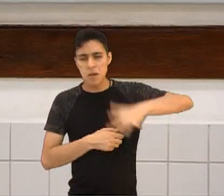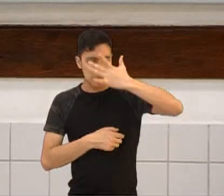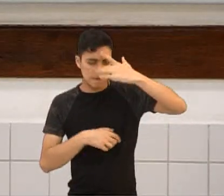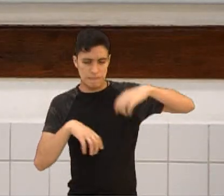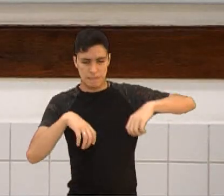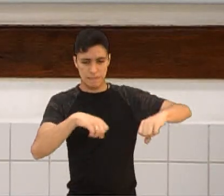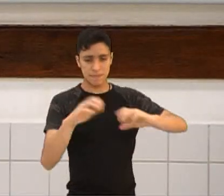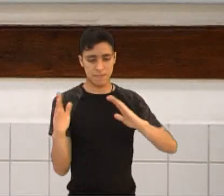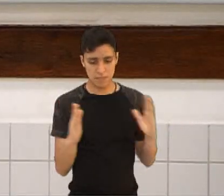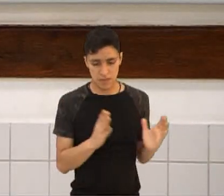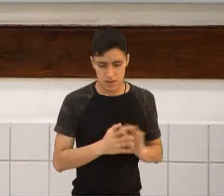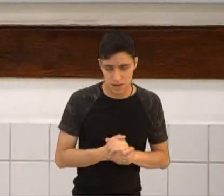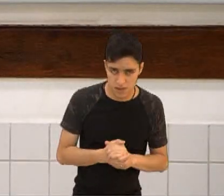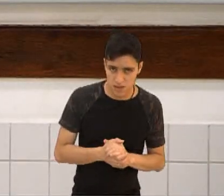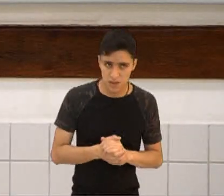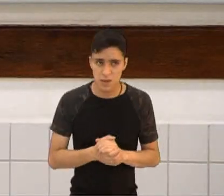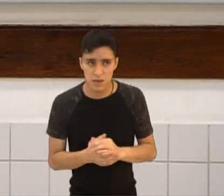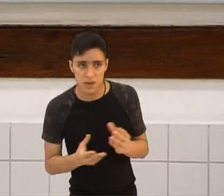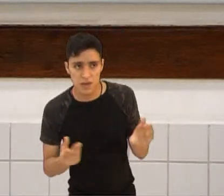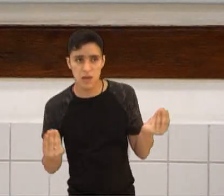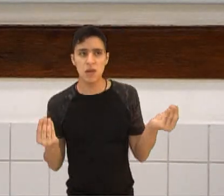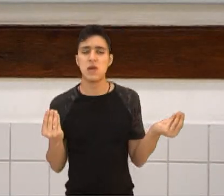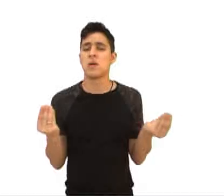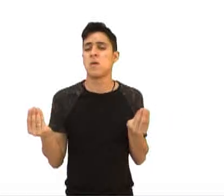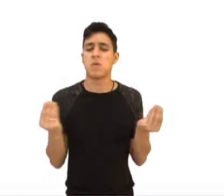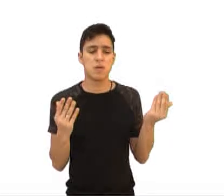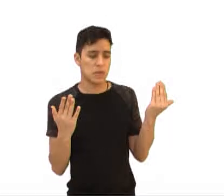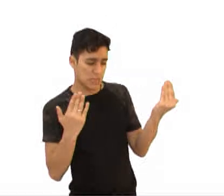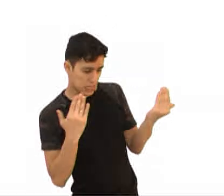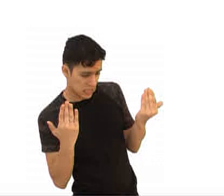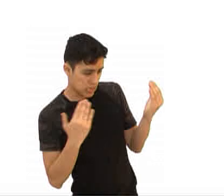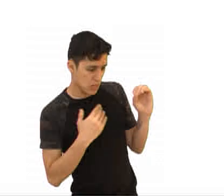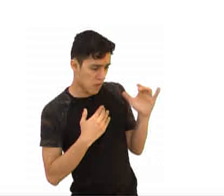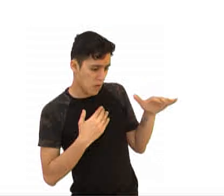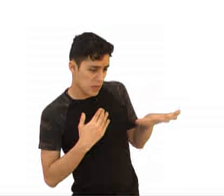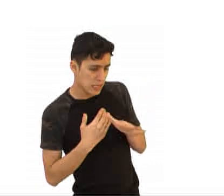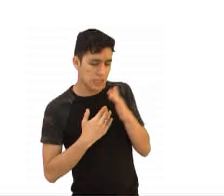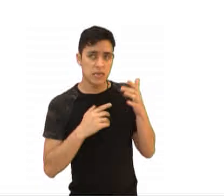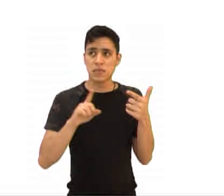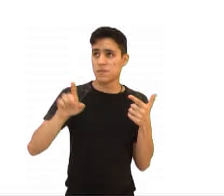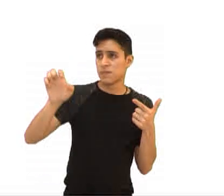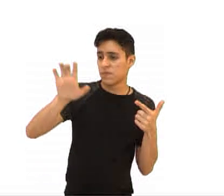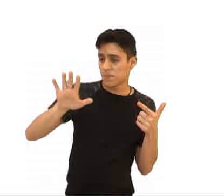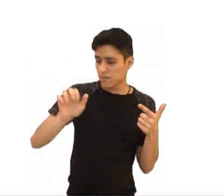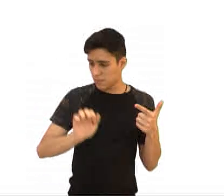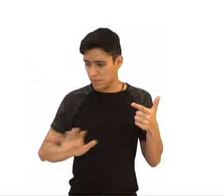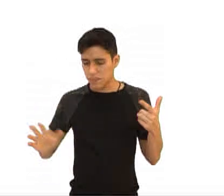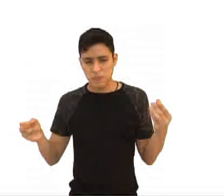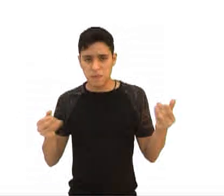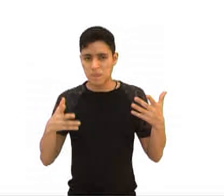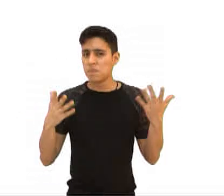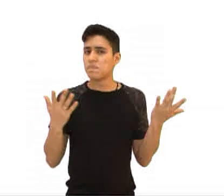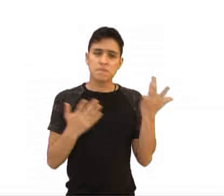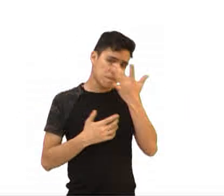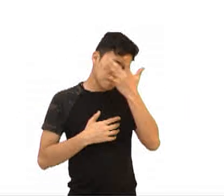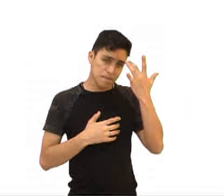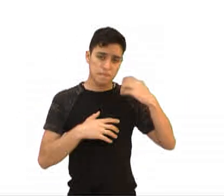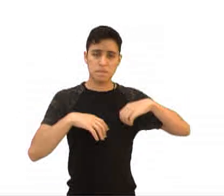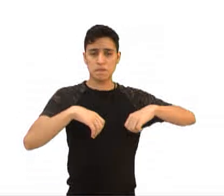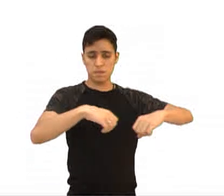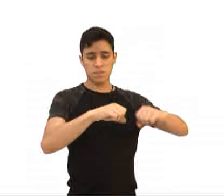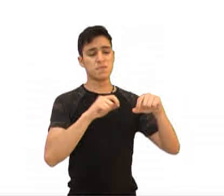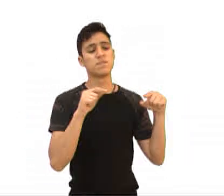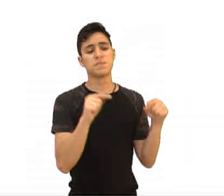Diferença da distribuição da população na Oceania em relação à Europa e Ásia. Essa distribuição da população normalmente está ligada